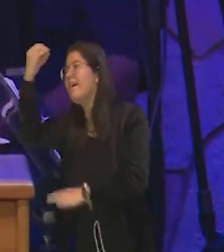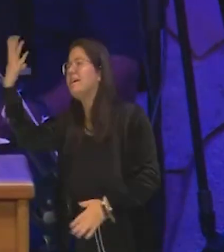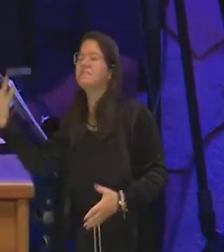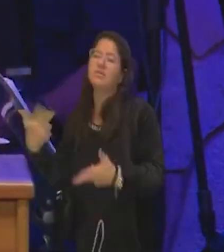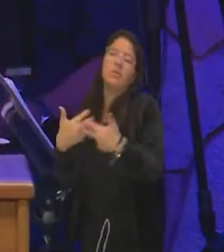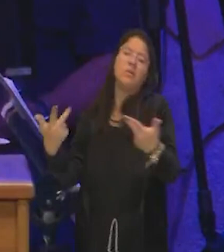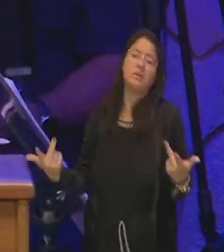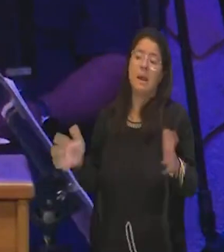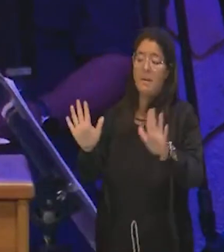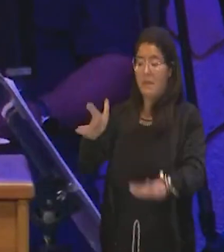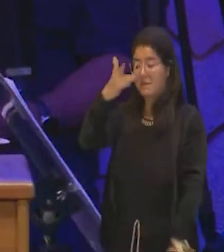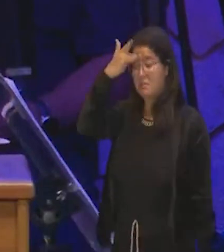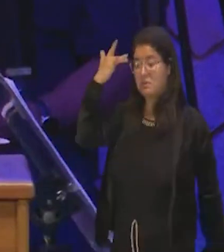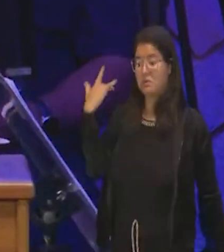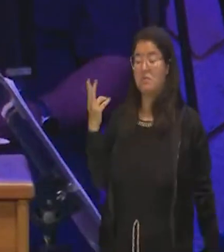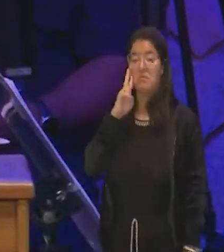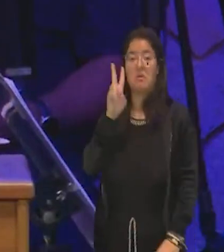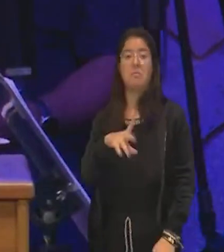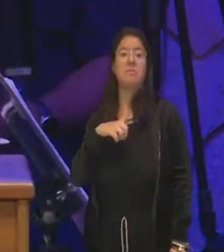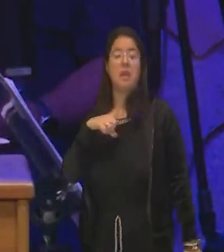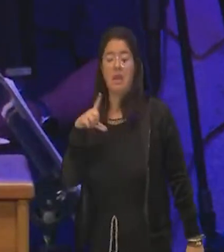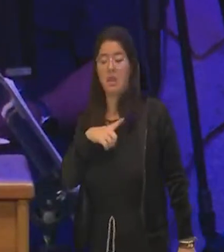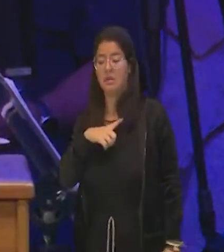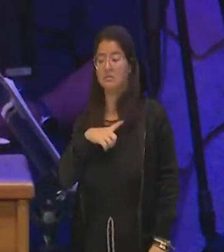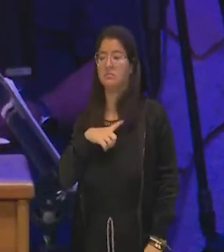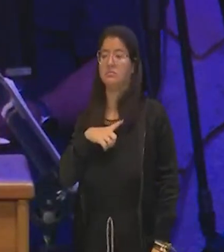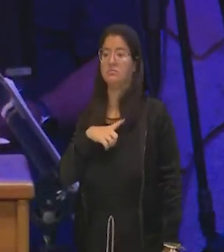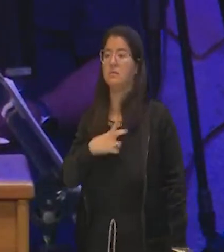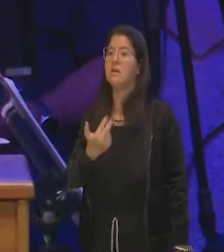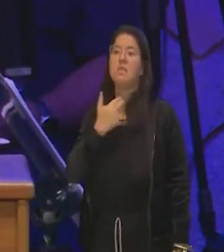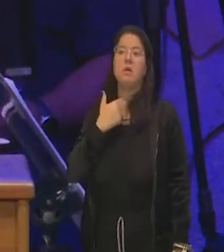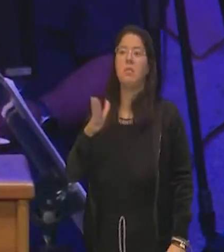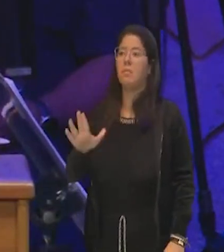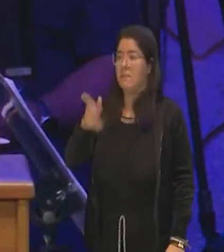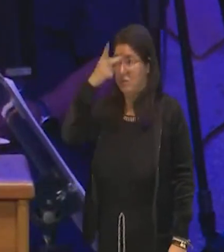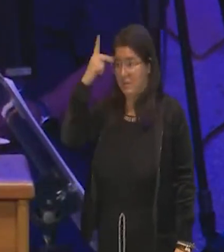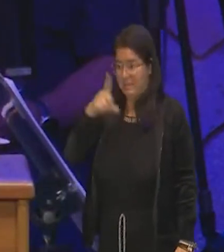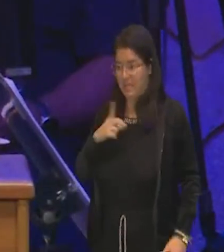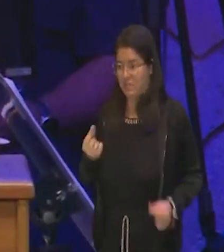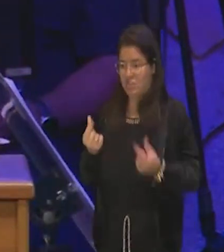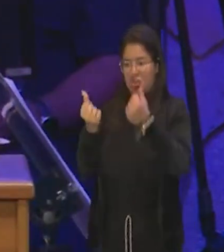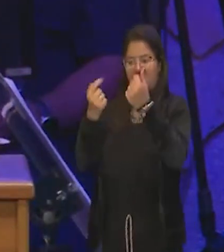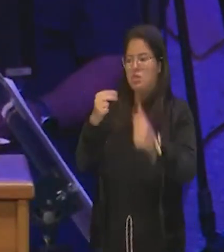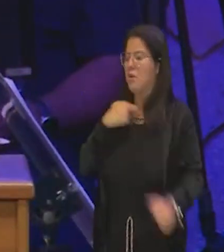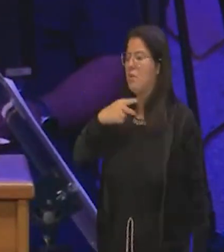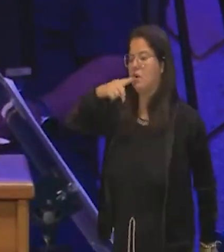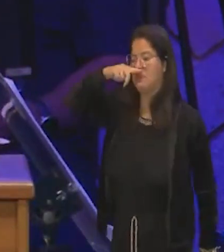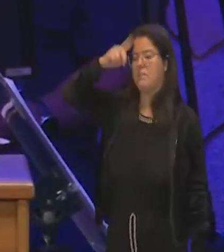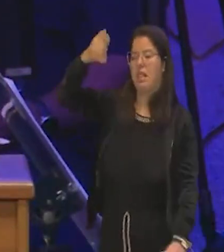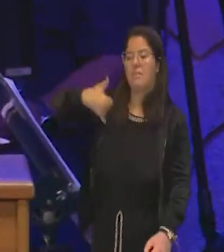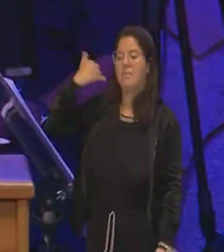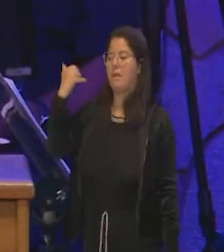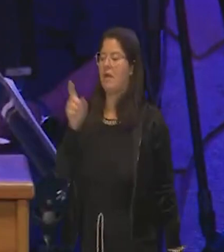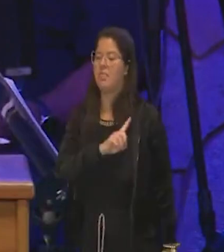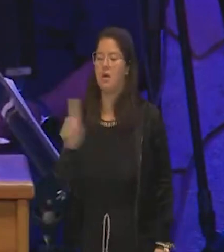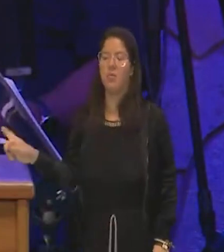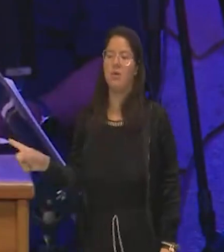possui, aquele que tem, não pode ser avarento, não pastorear por